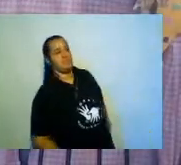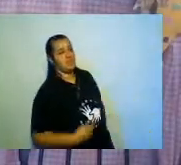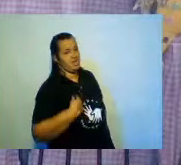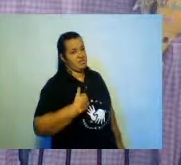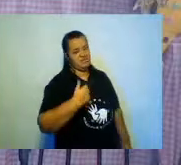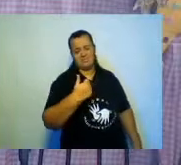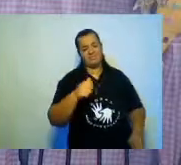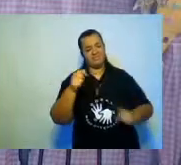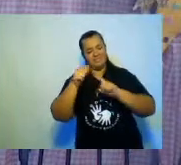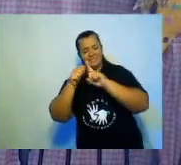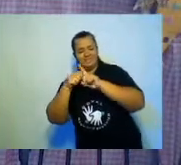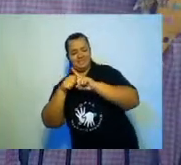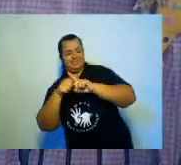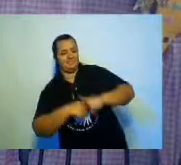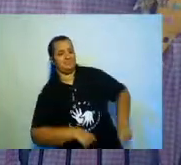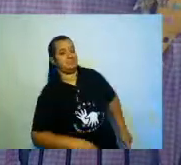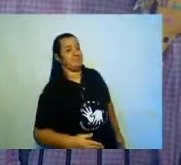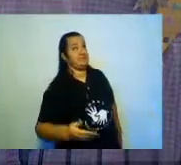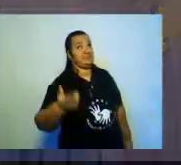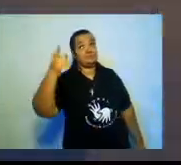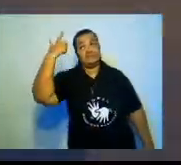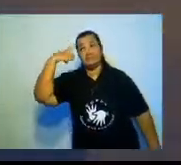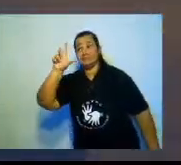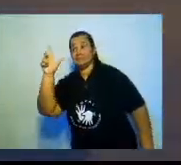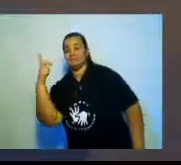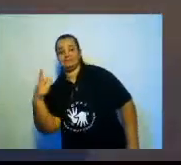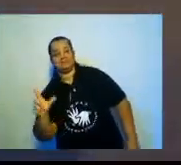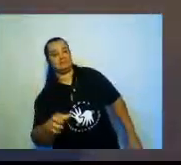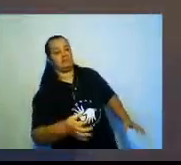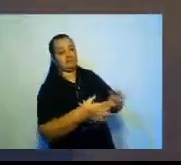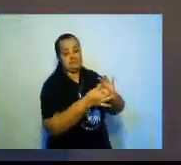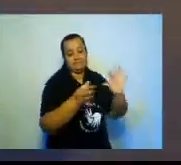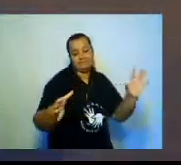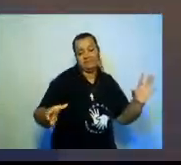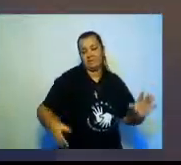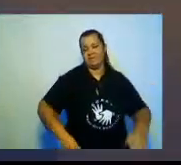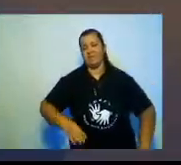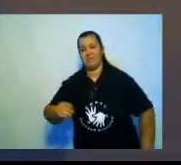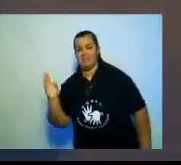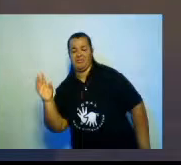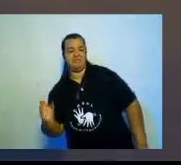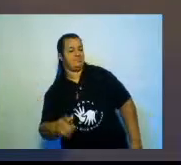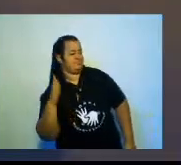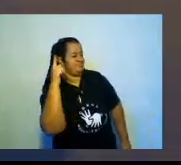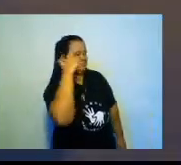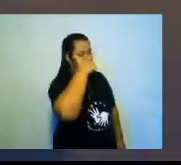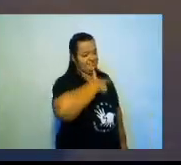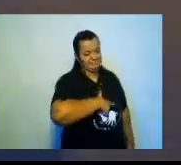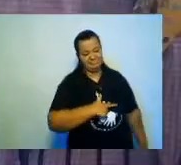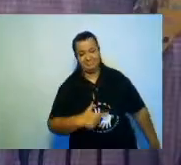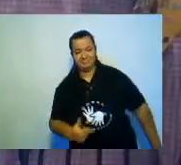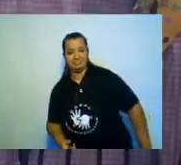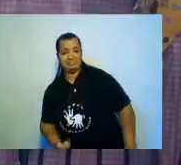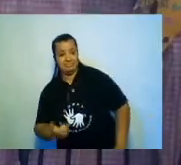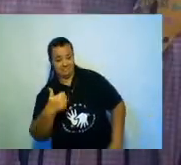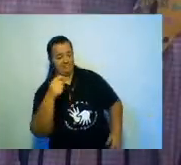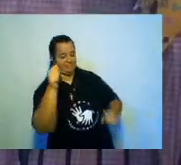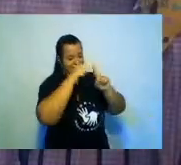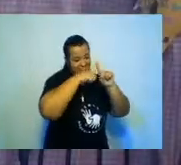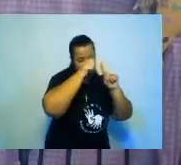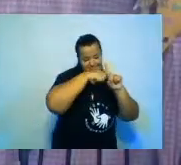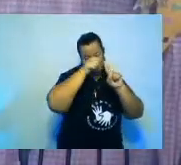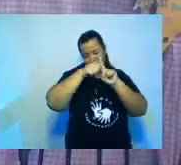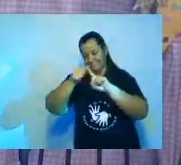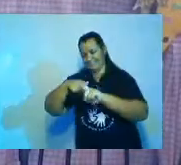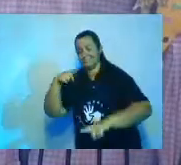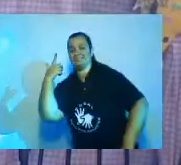Mas eu não dou um mês, parece até replay. A gente larga, ele arruma uma trouxa pra passar assim um menininho outra vez. Não dou um